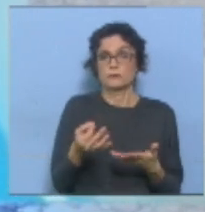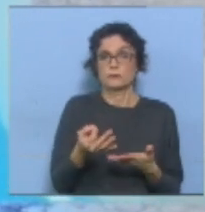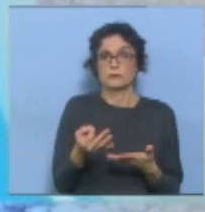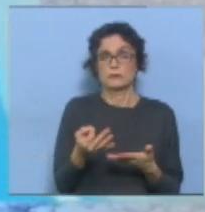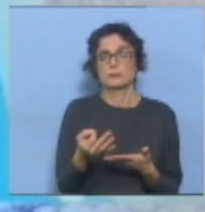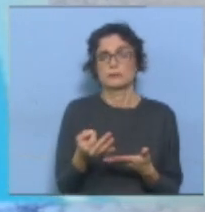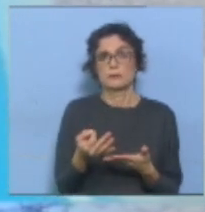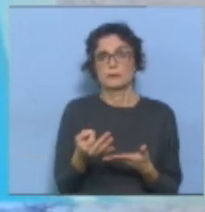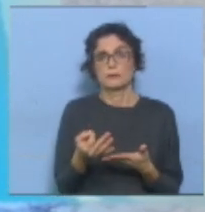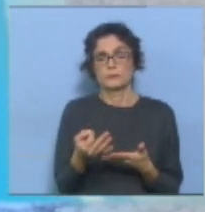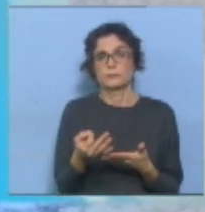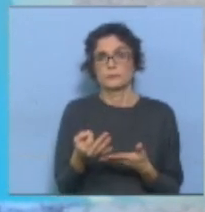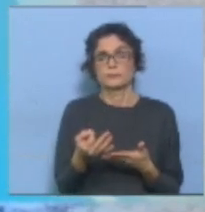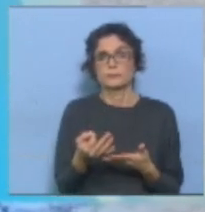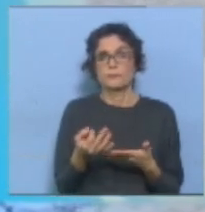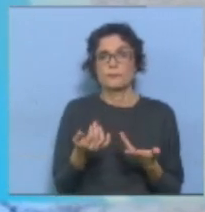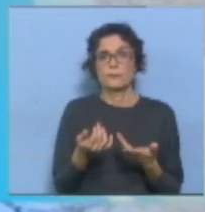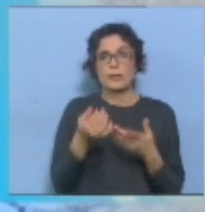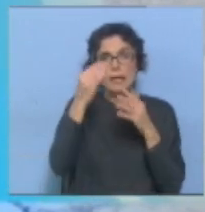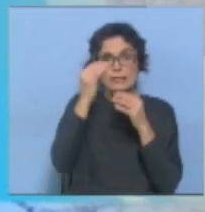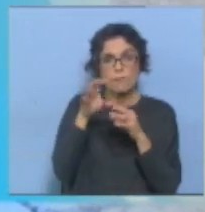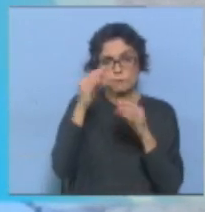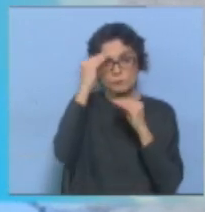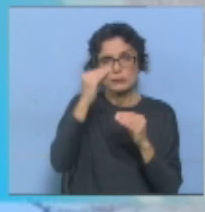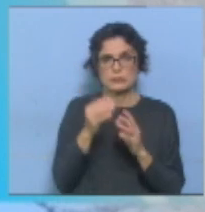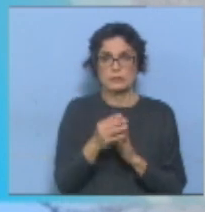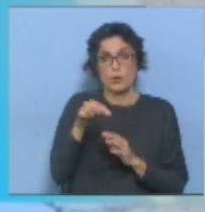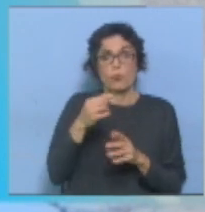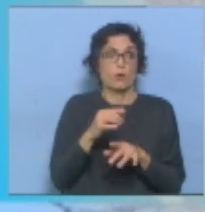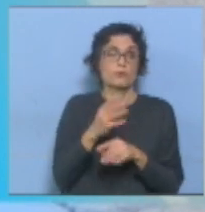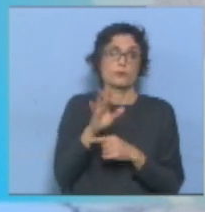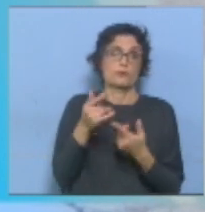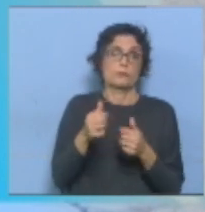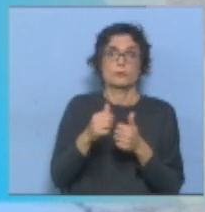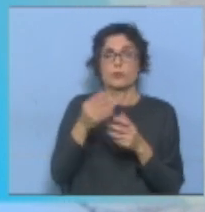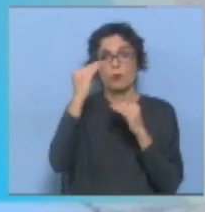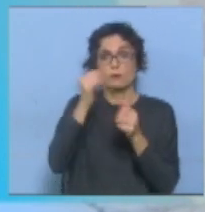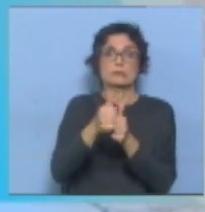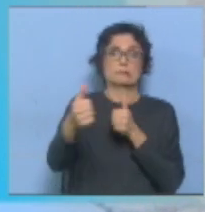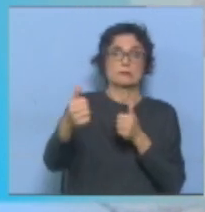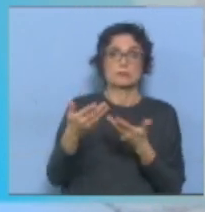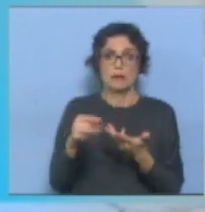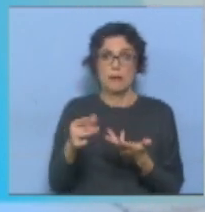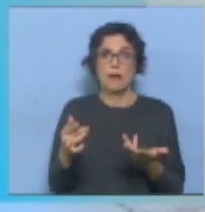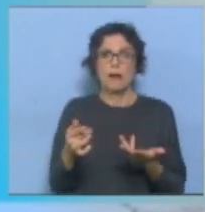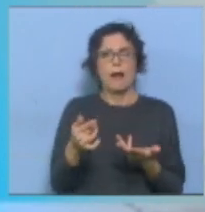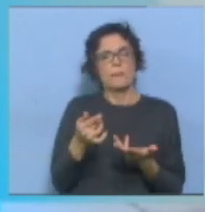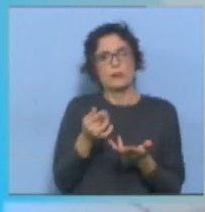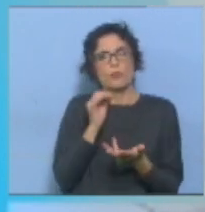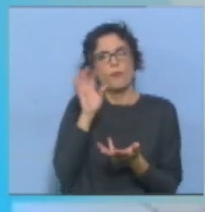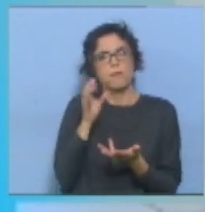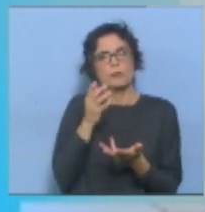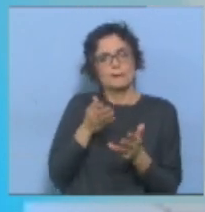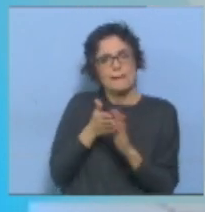porque há o ensino à distância, há formas muito mais versáteis das pessoas chegarem à Universidade Católica e